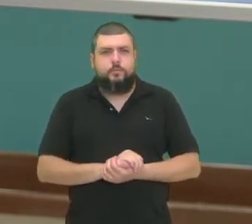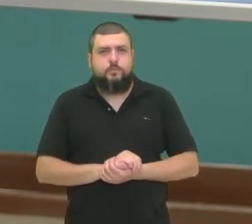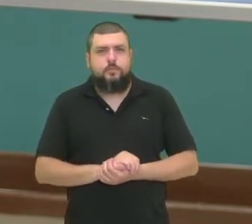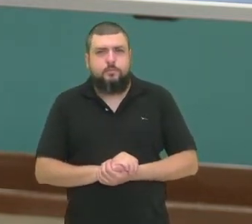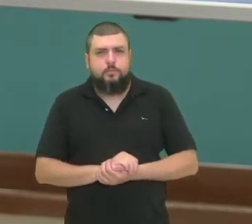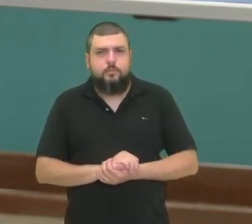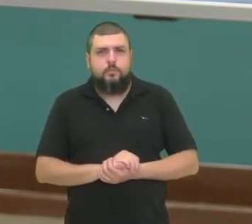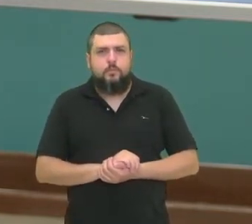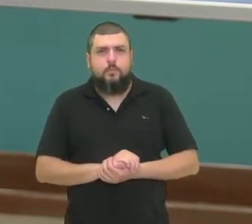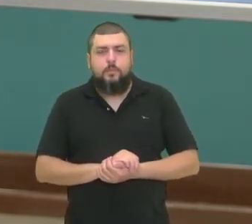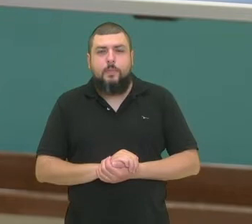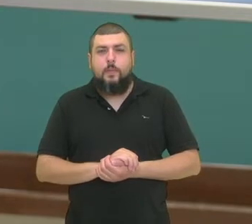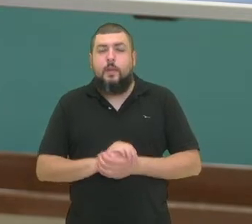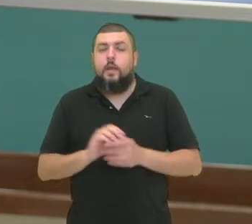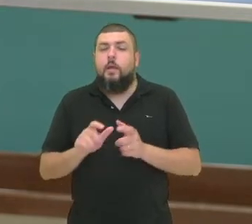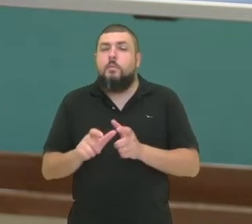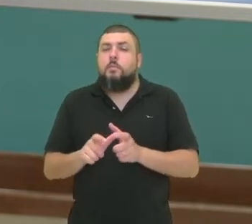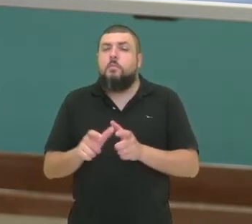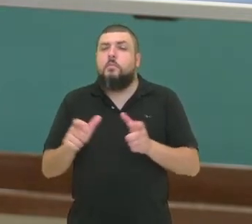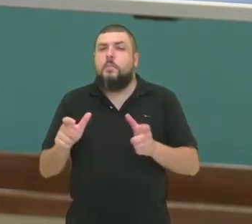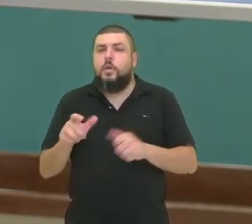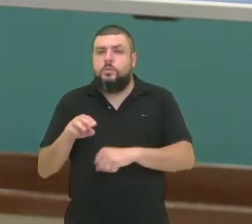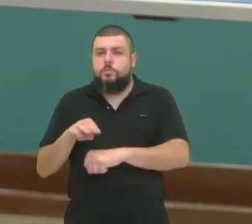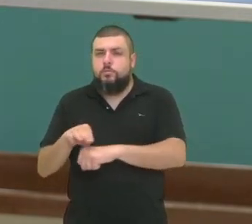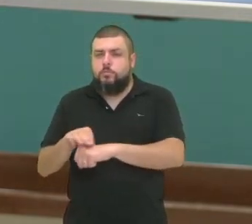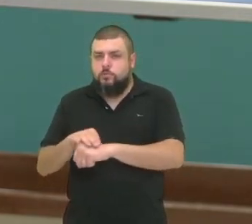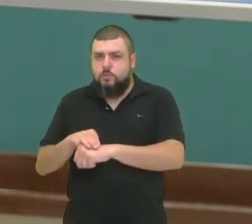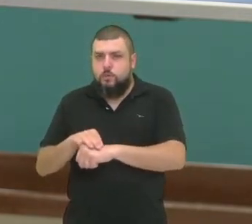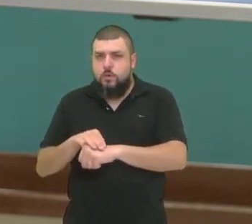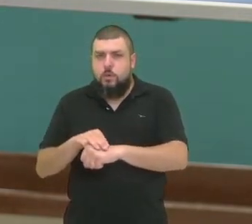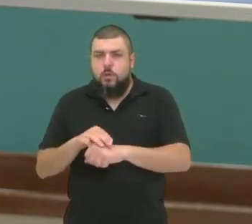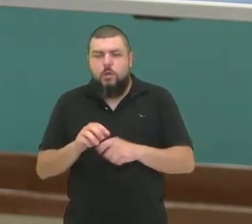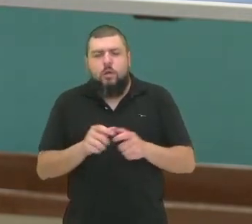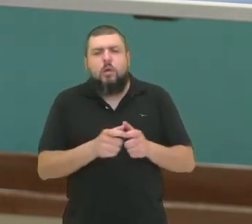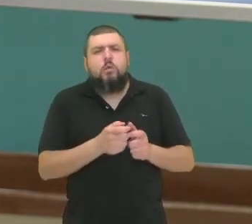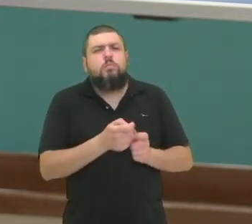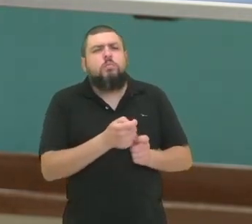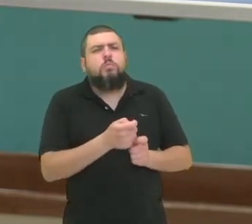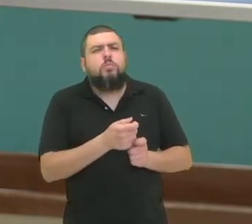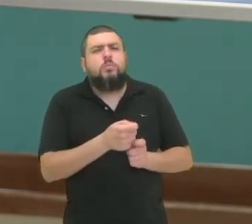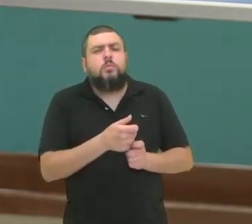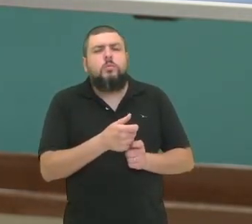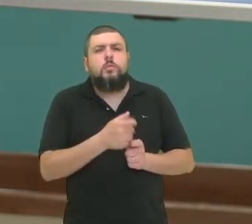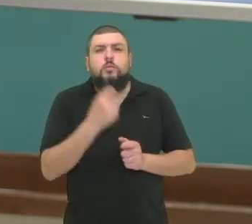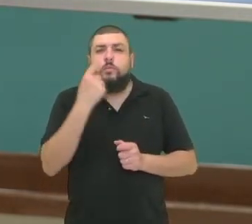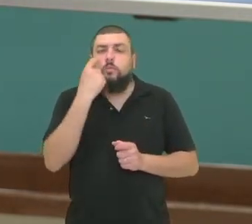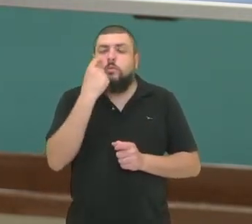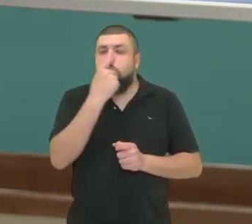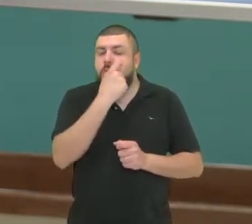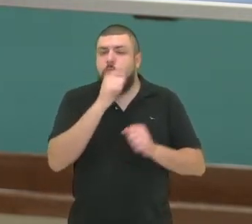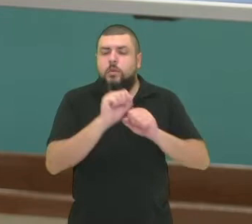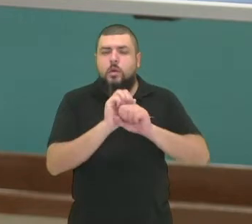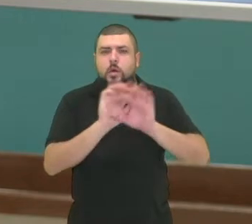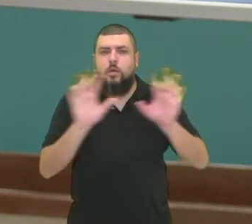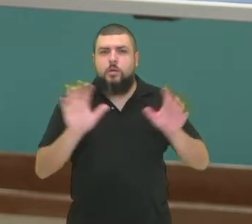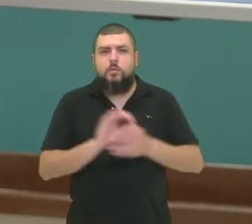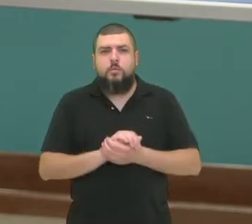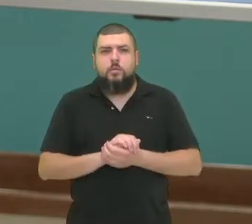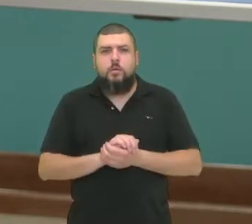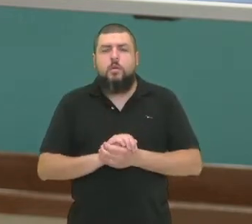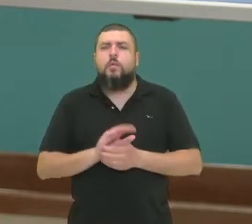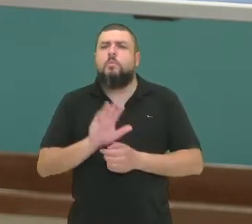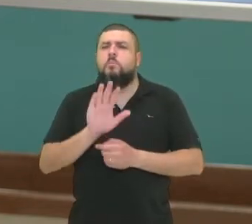castanhos. A minoria tem os olhos claros. Como nós estamos falando de hereditariedade, para